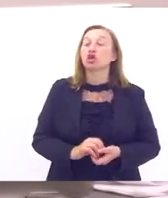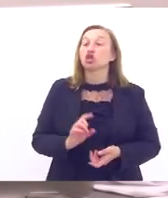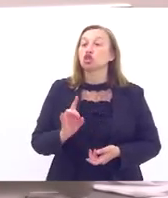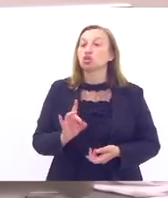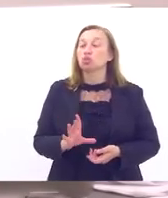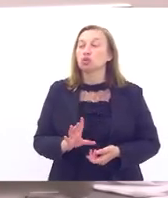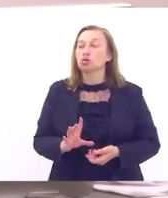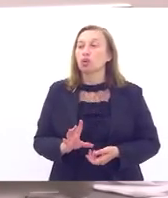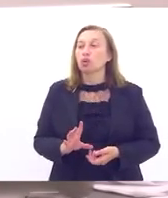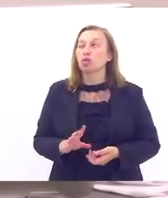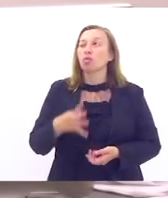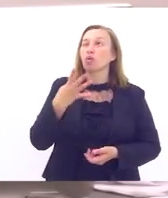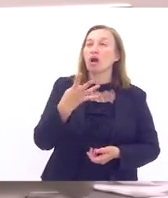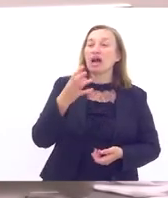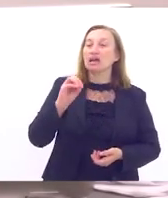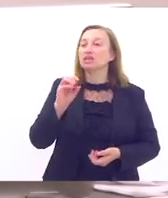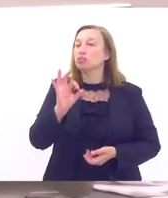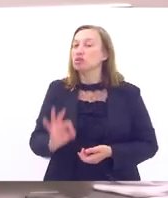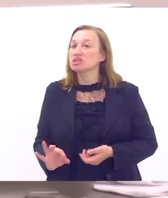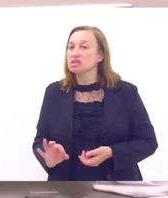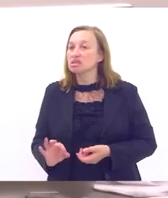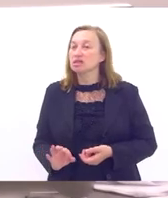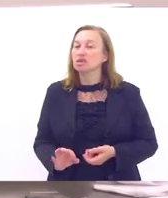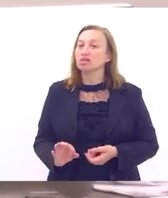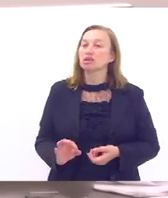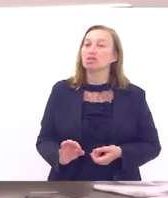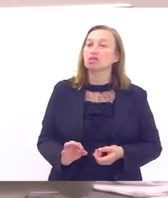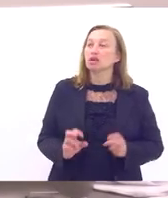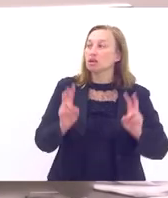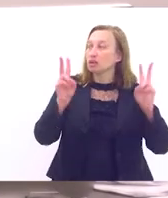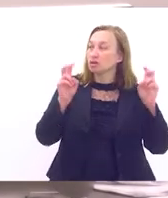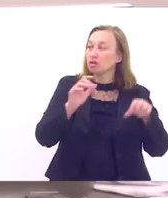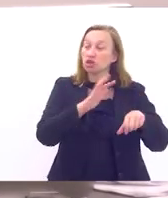Somente 40% dos casos de tuberculose